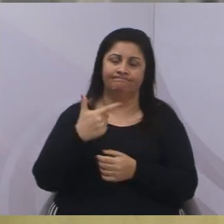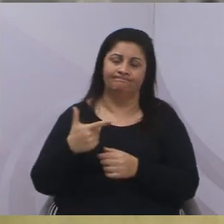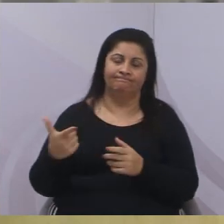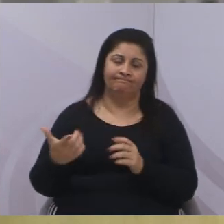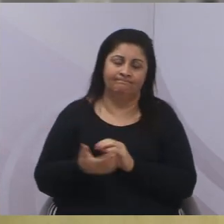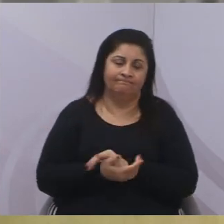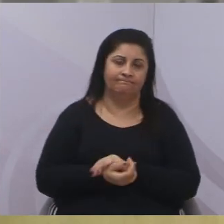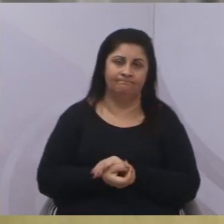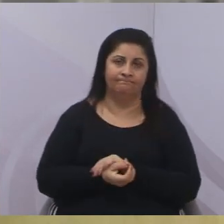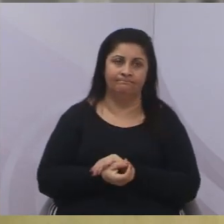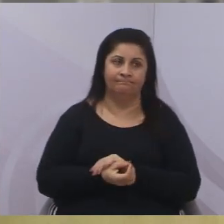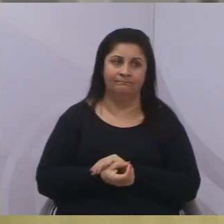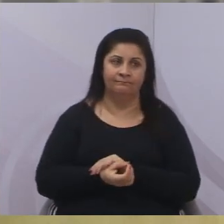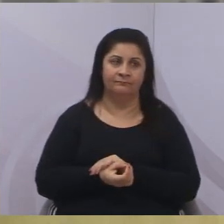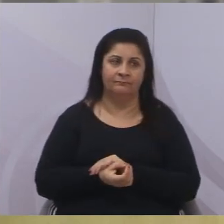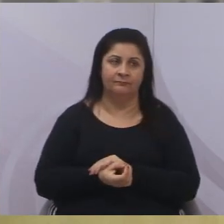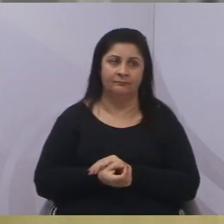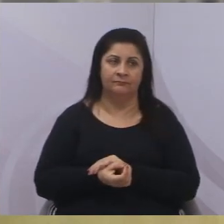cá.